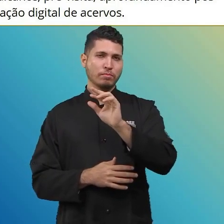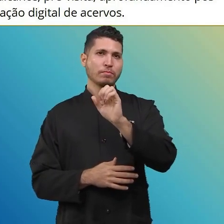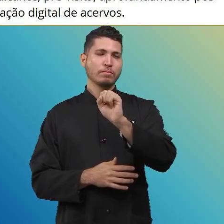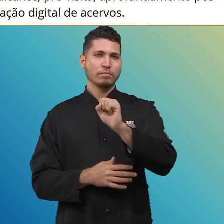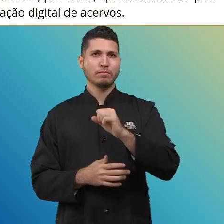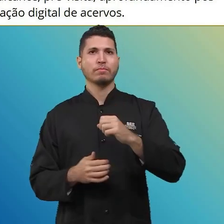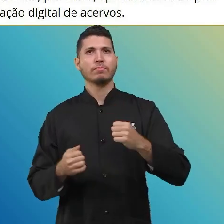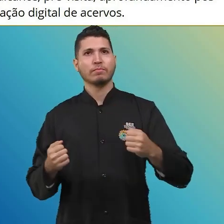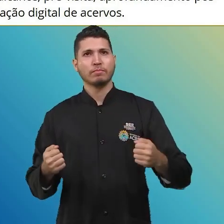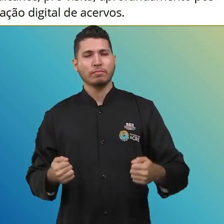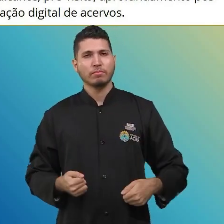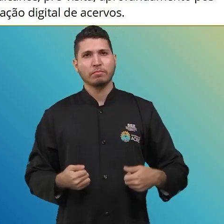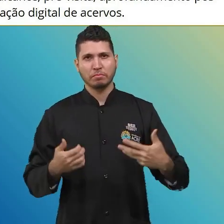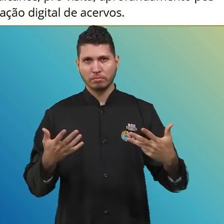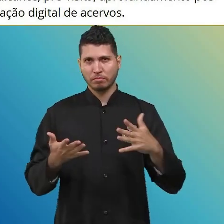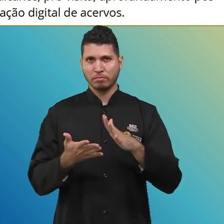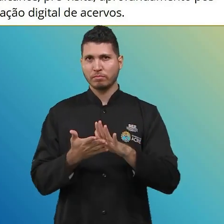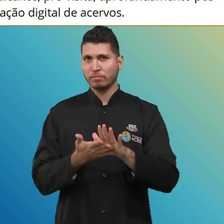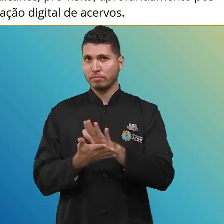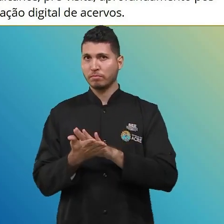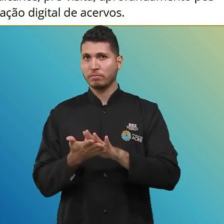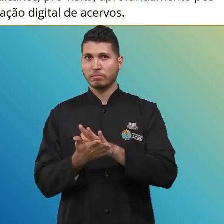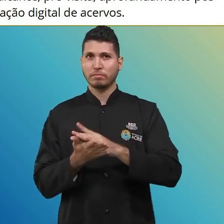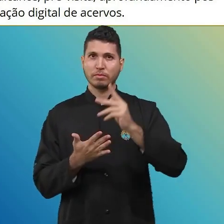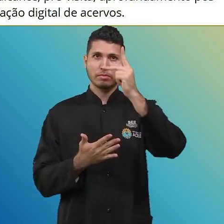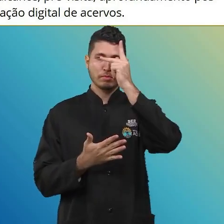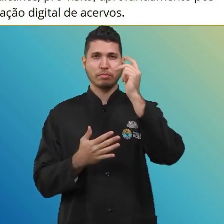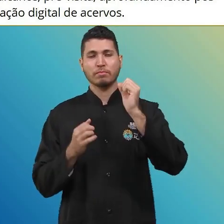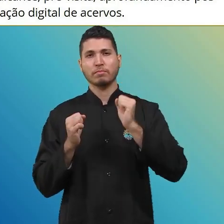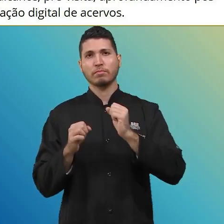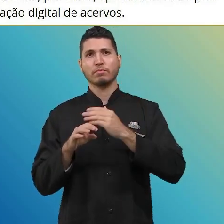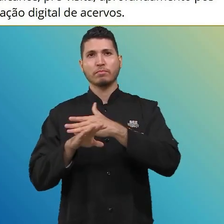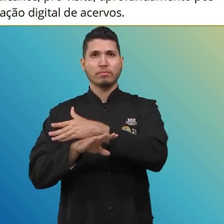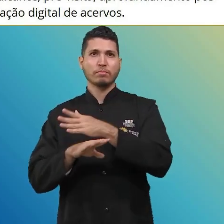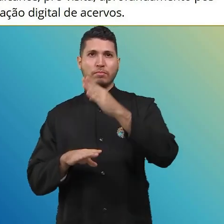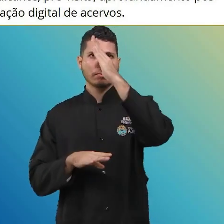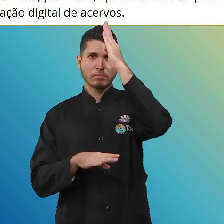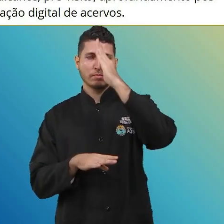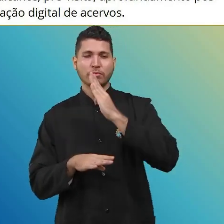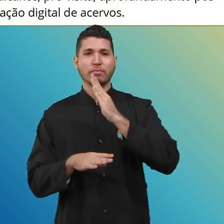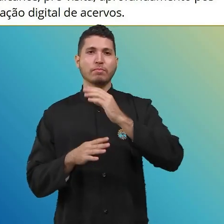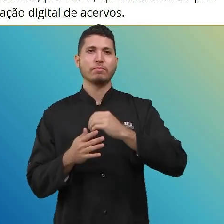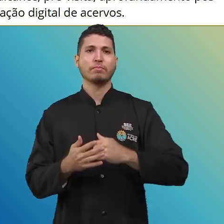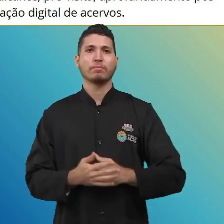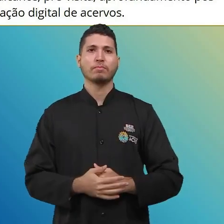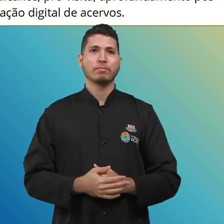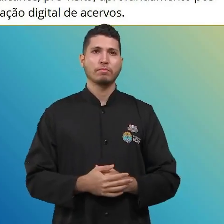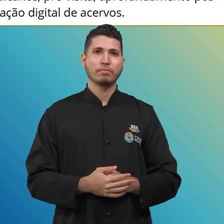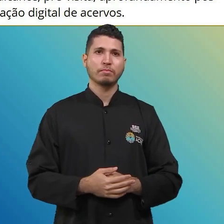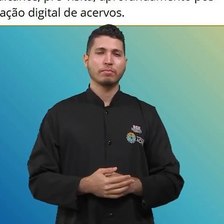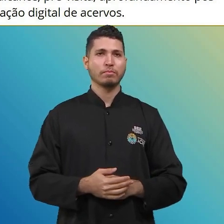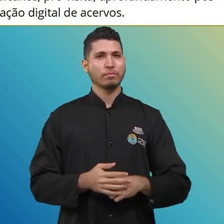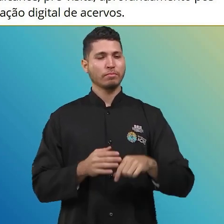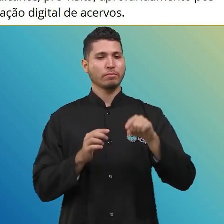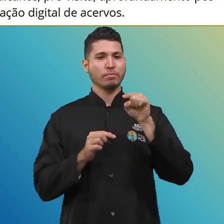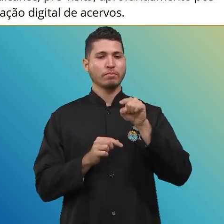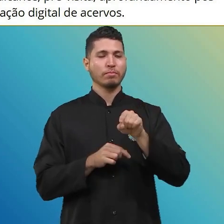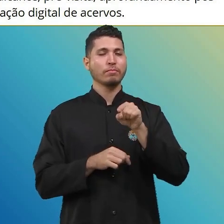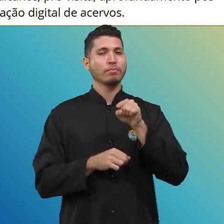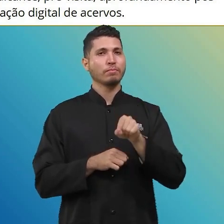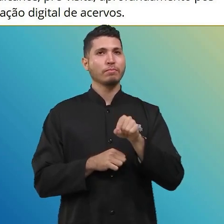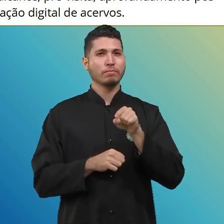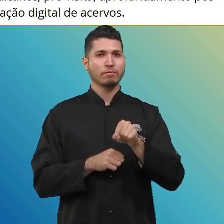menor comparado ao museu físico. Os níveis de interatividade. No museu físico,